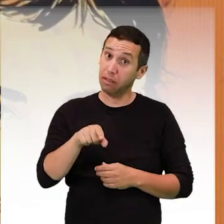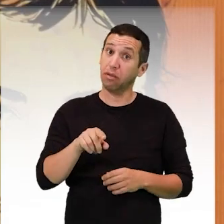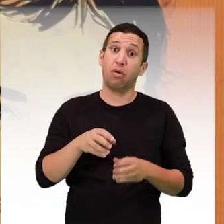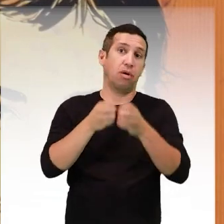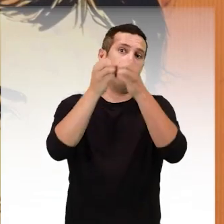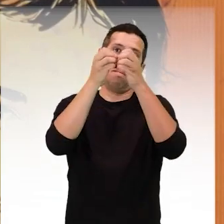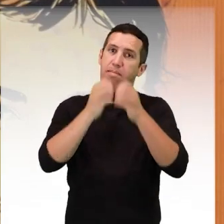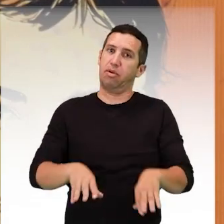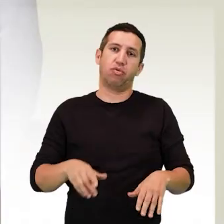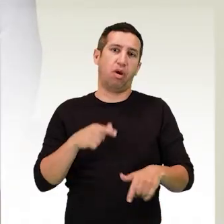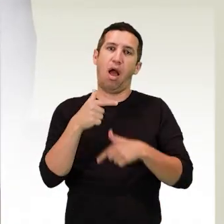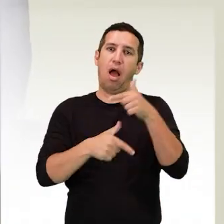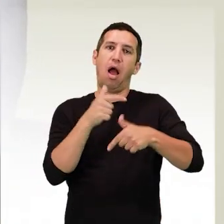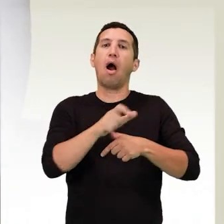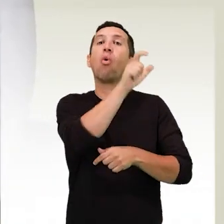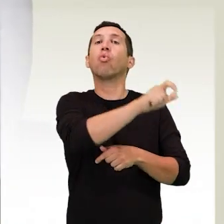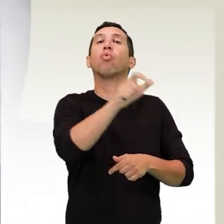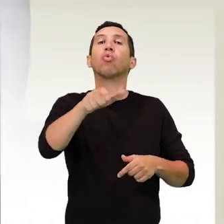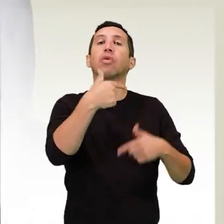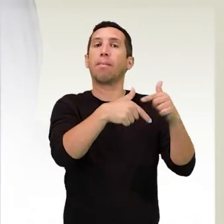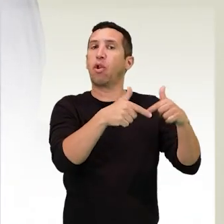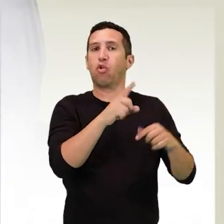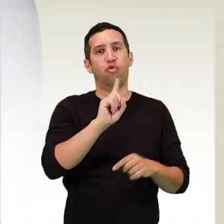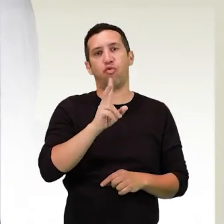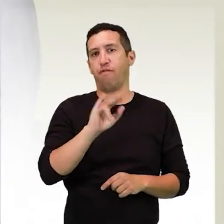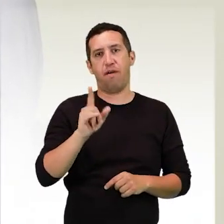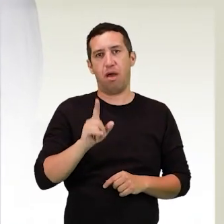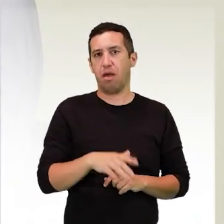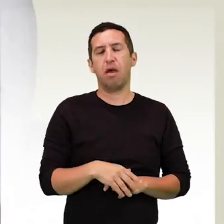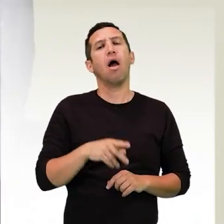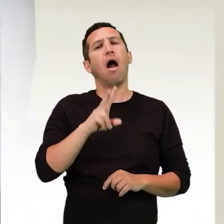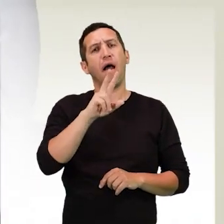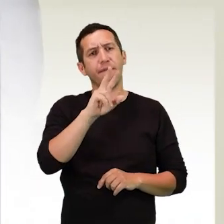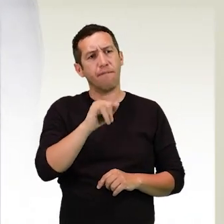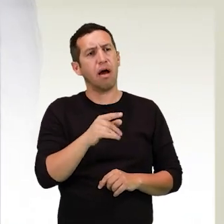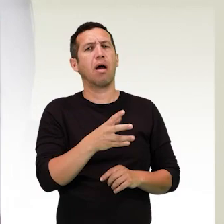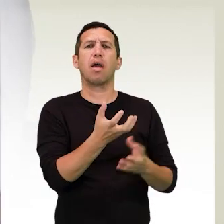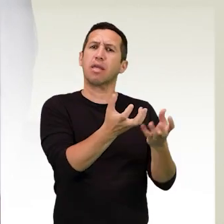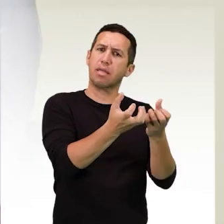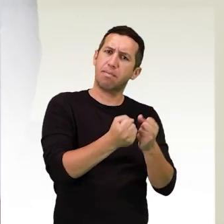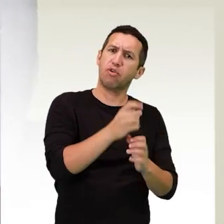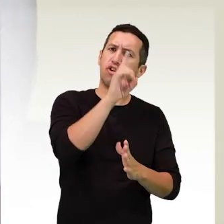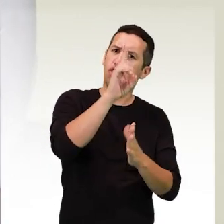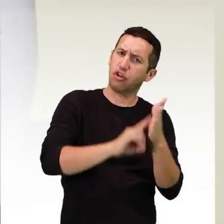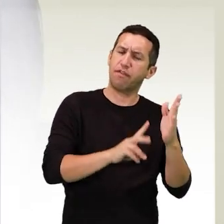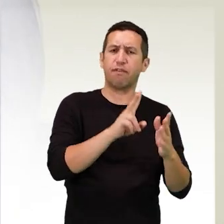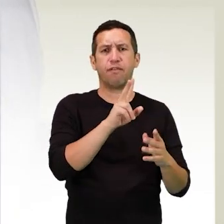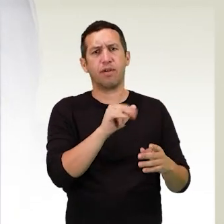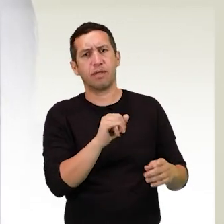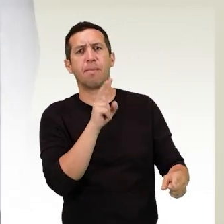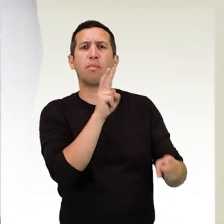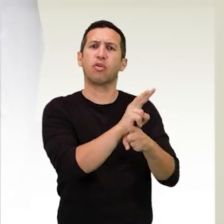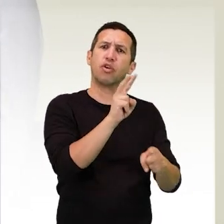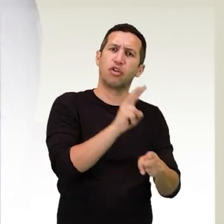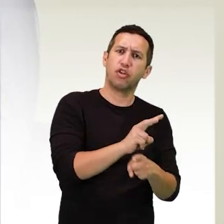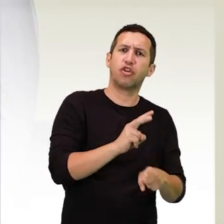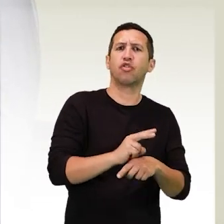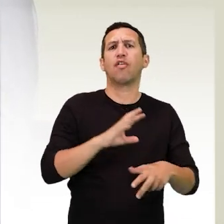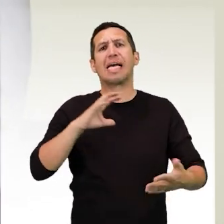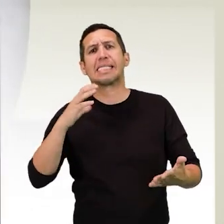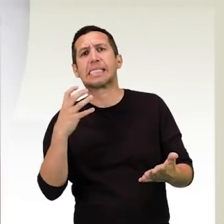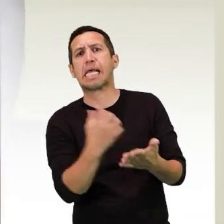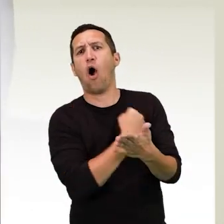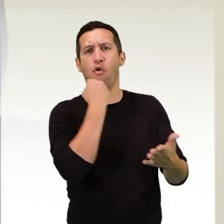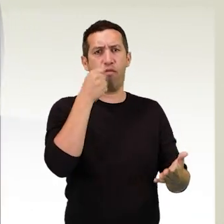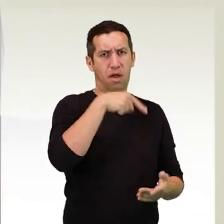que denunciou, né? Isso não vai prejudicar os trabalhadores. Se denunciar, esses trabalhadores vão receber todos os direitos, eles vão ser